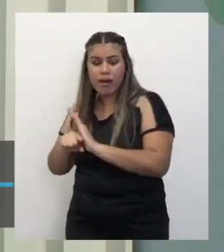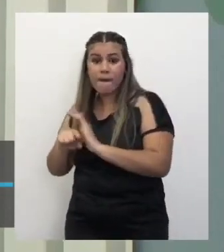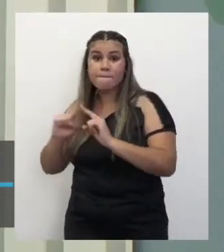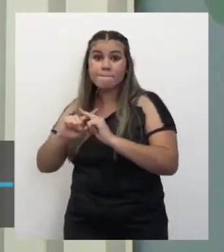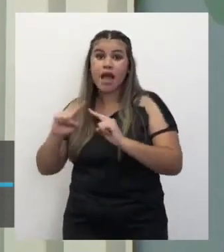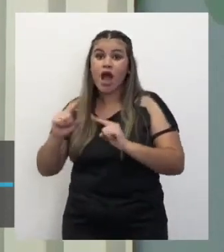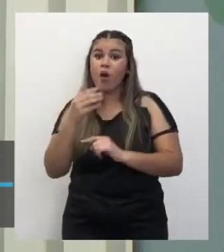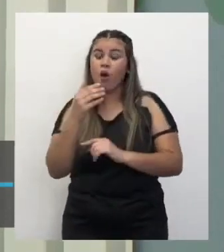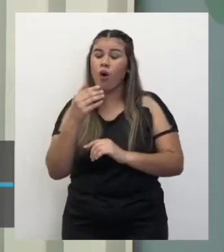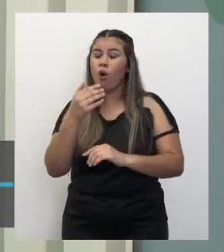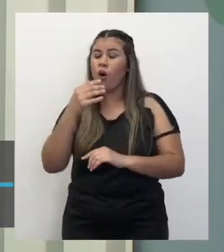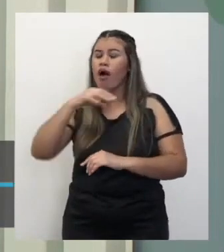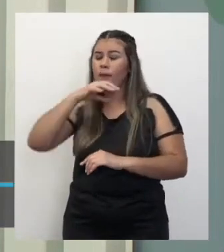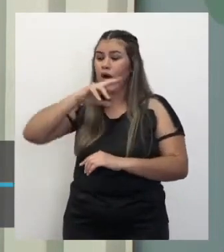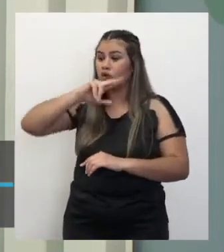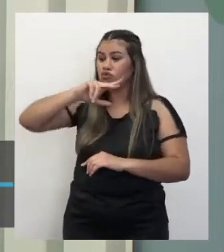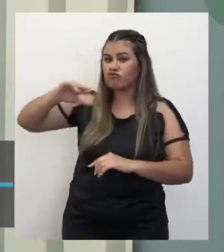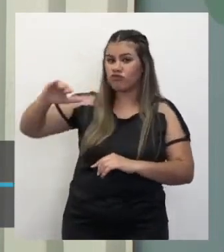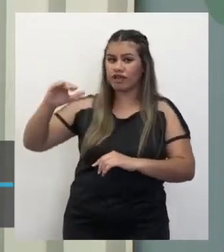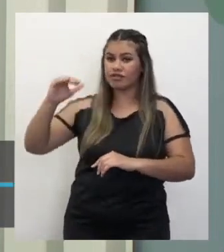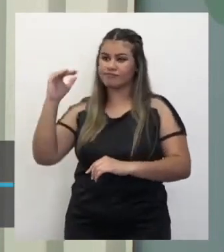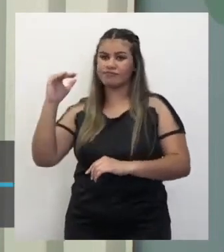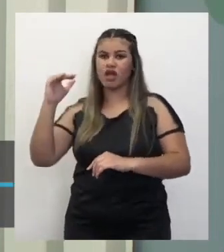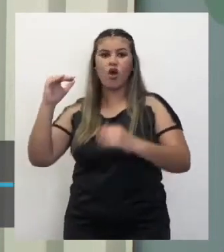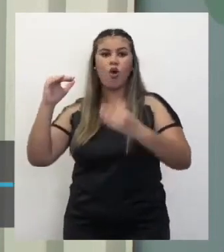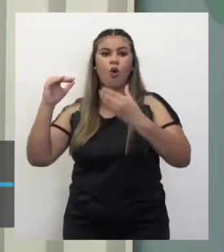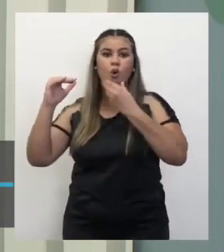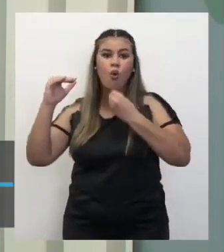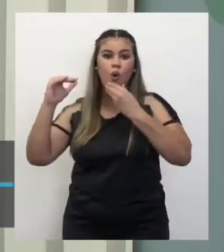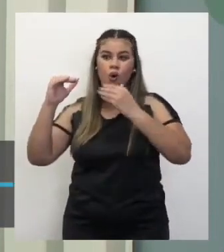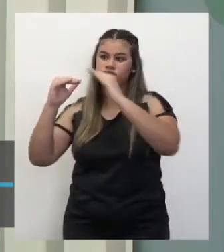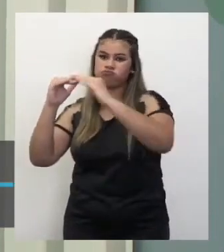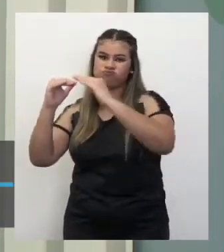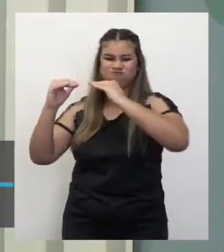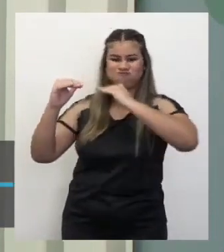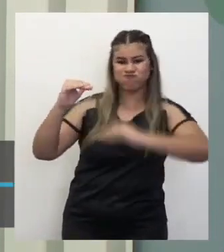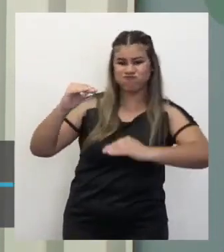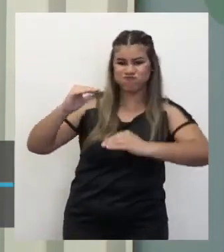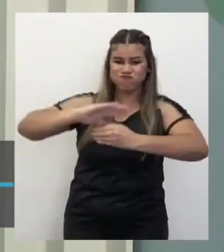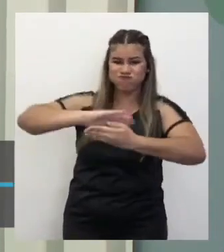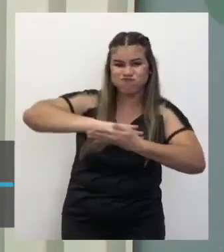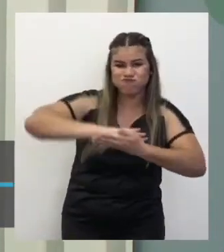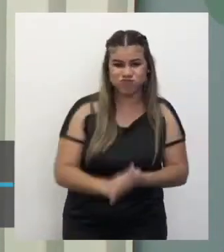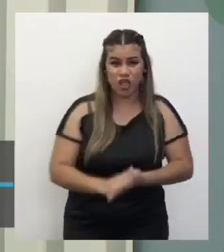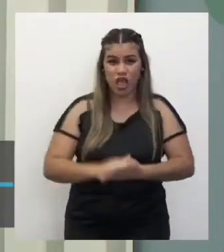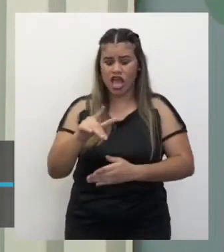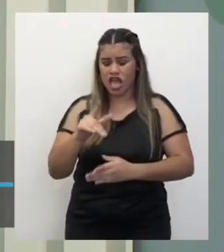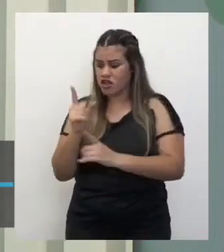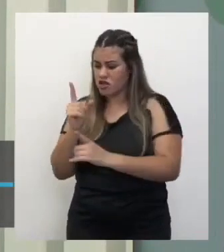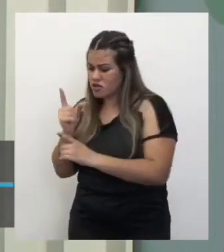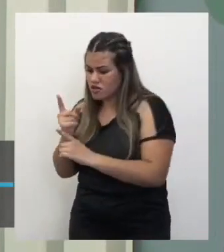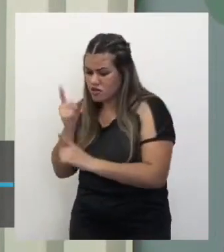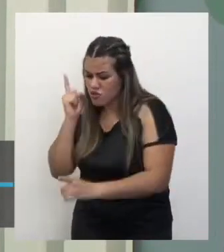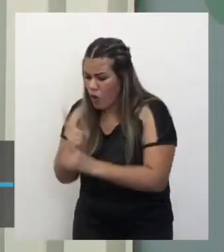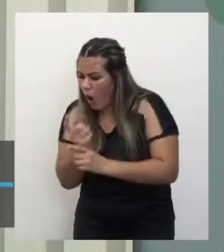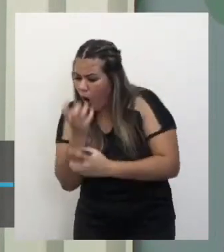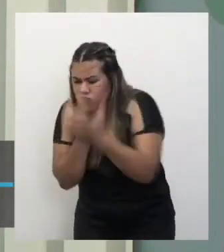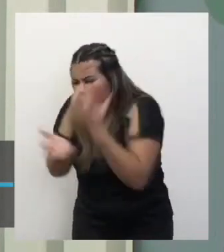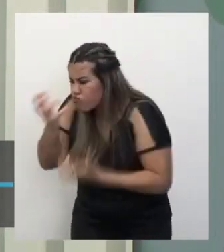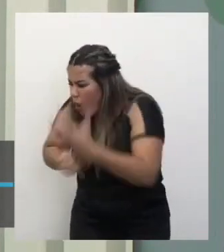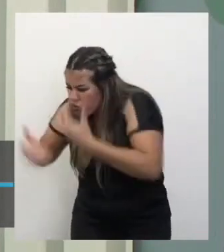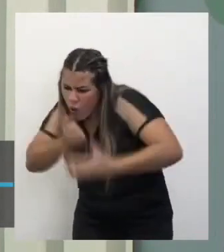inferior ao animal. Por isso, o nome do poema é O Bicho. O Bicho. Quando encontrava alguma coisa, não examinava nem